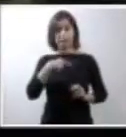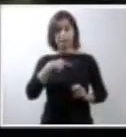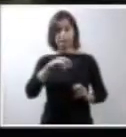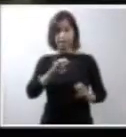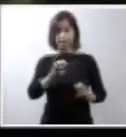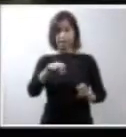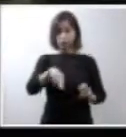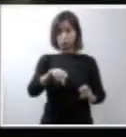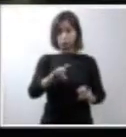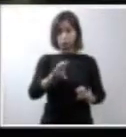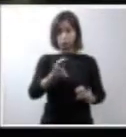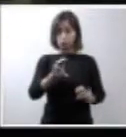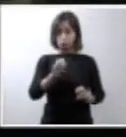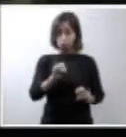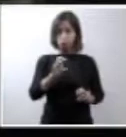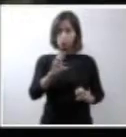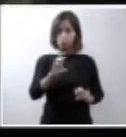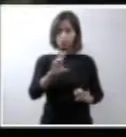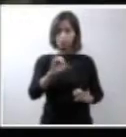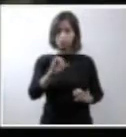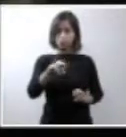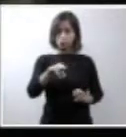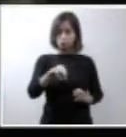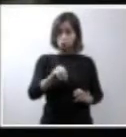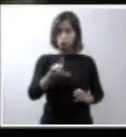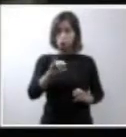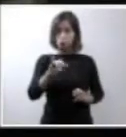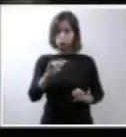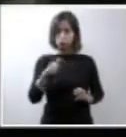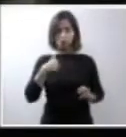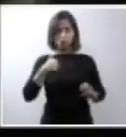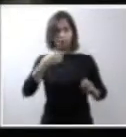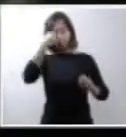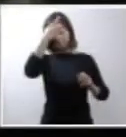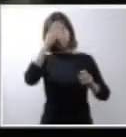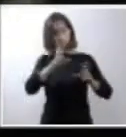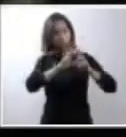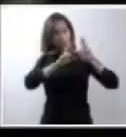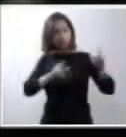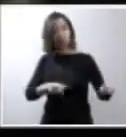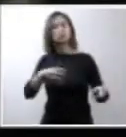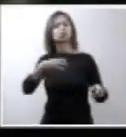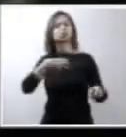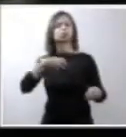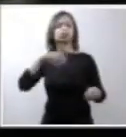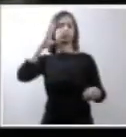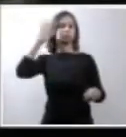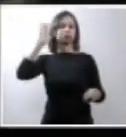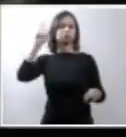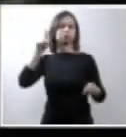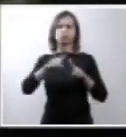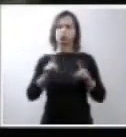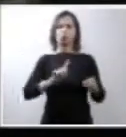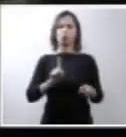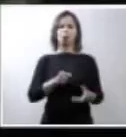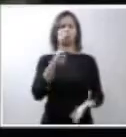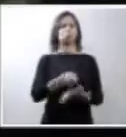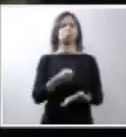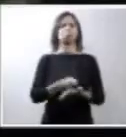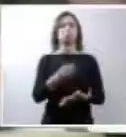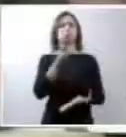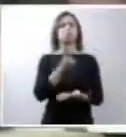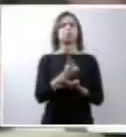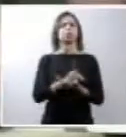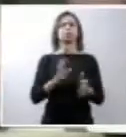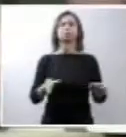órgão e, às vezes, não atua de uma forma que possa ser tão pragmática como se gostaria. Professor, se a